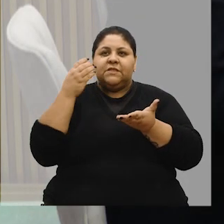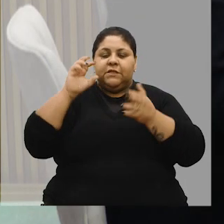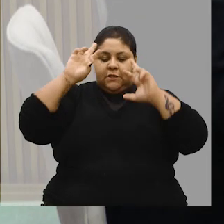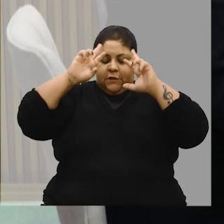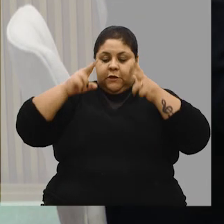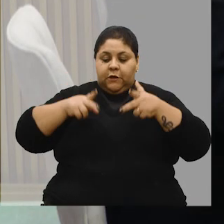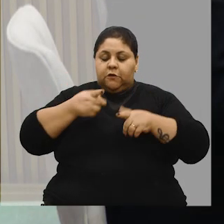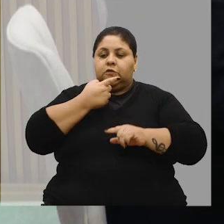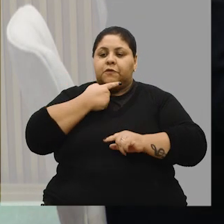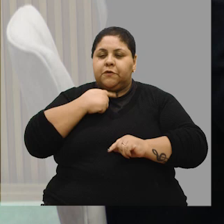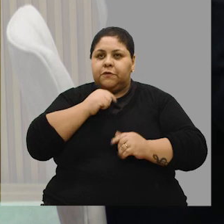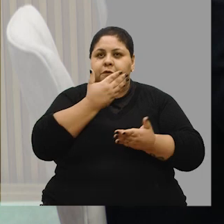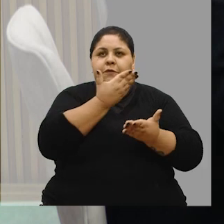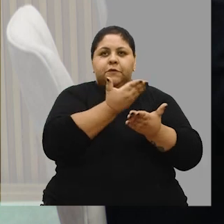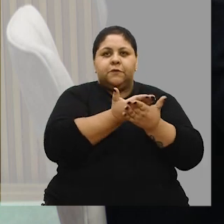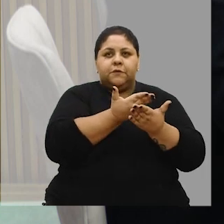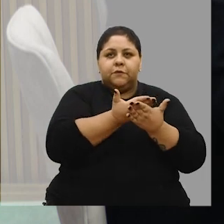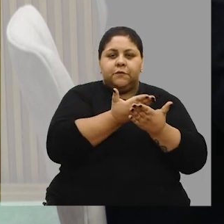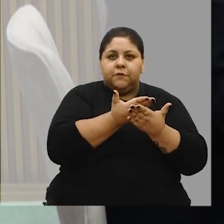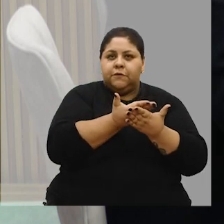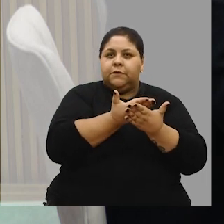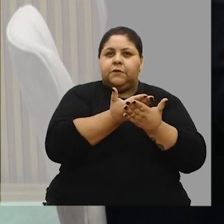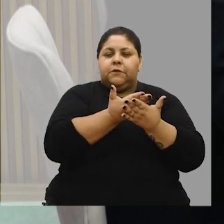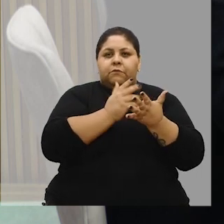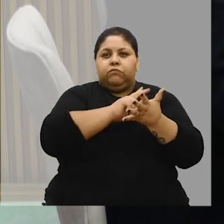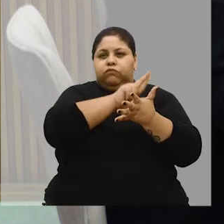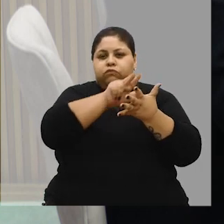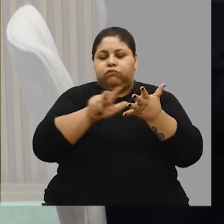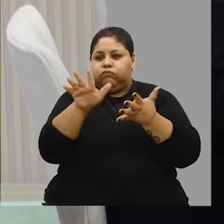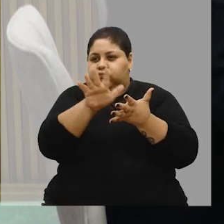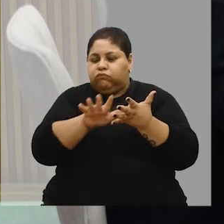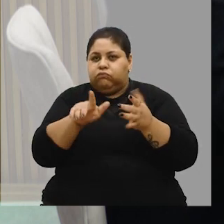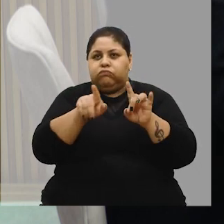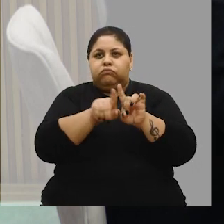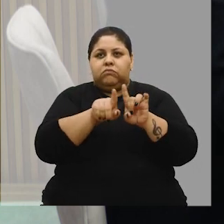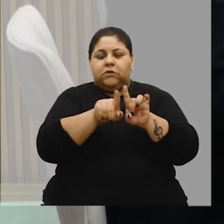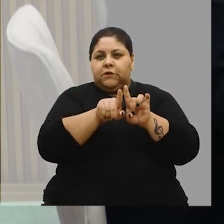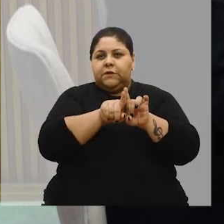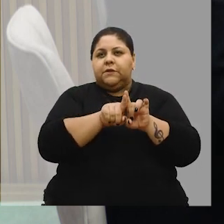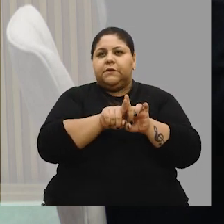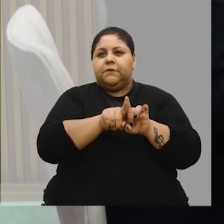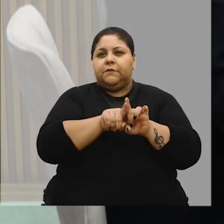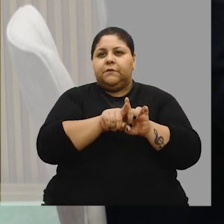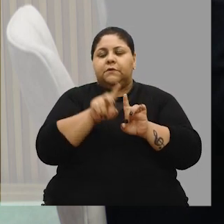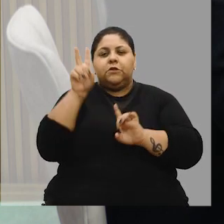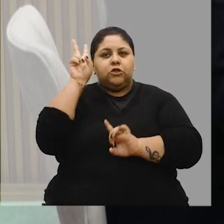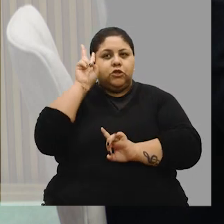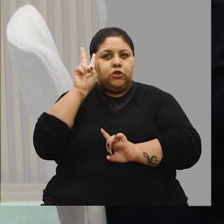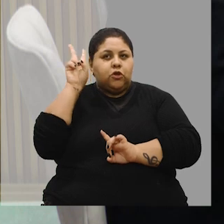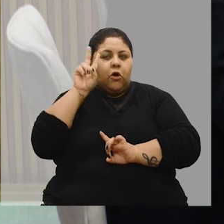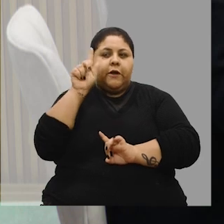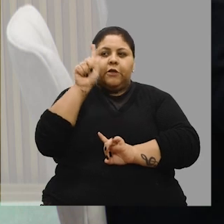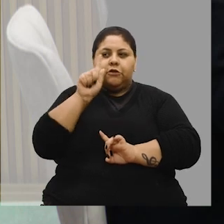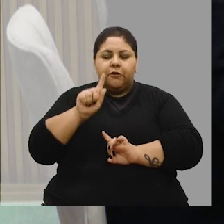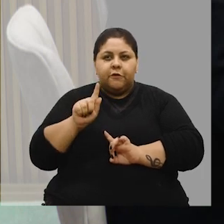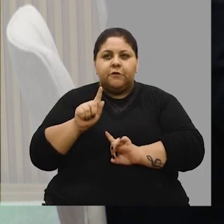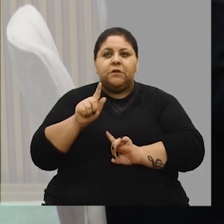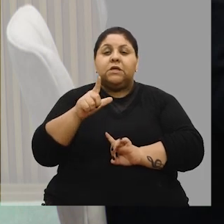gostei muito de estudar qualquer ramo da sociologia, da filosofia e até das matérias mais convencionais, como a história e a geografia, né?